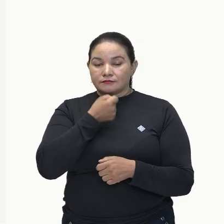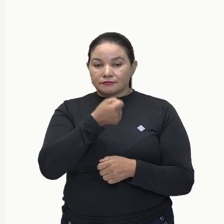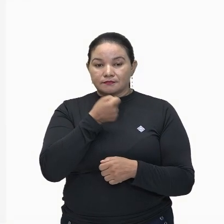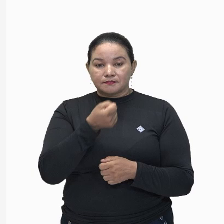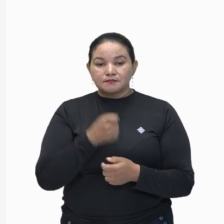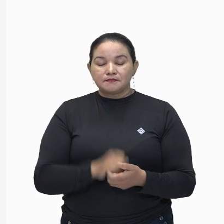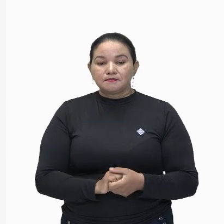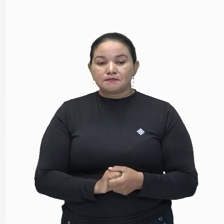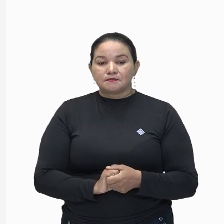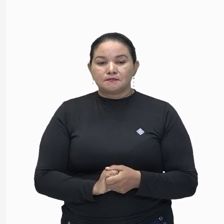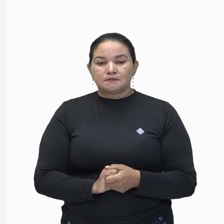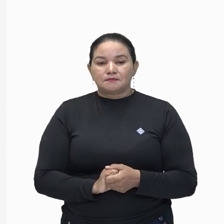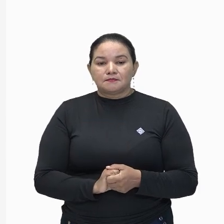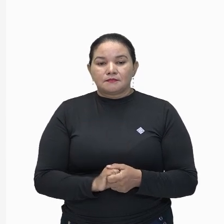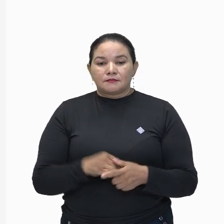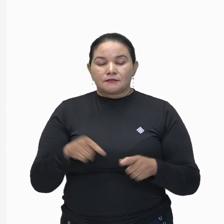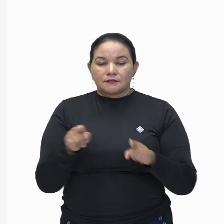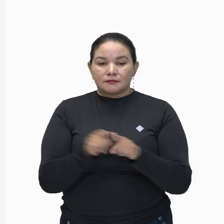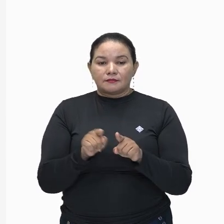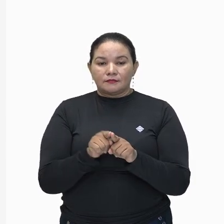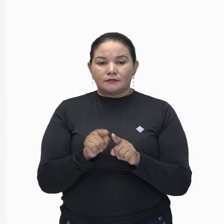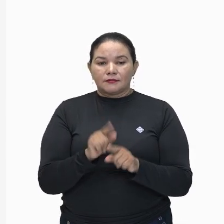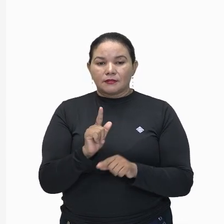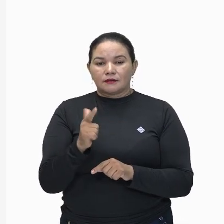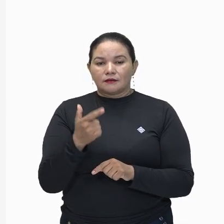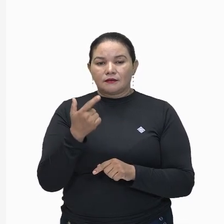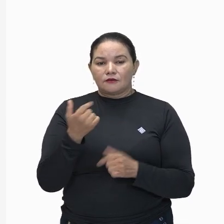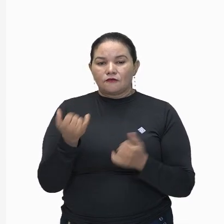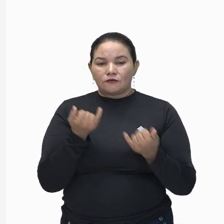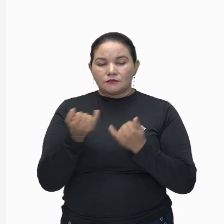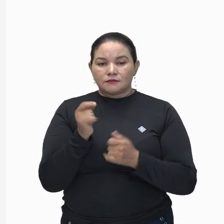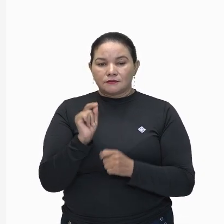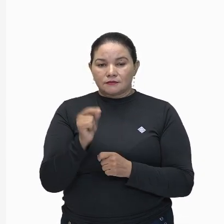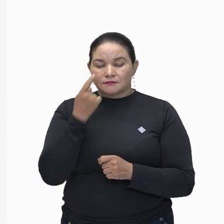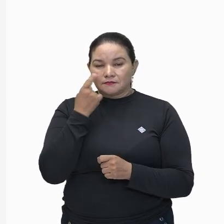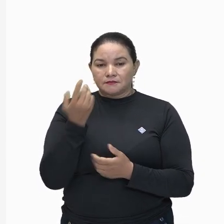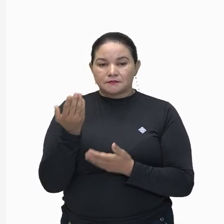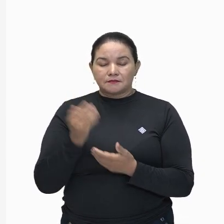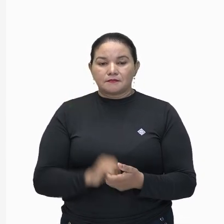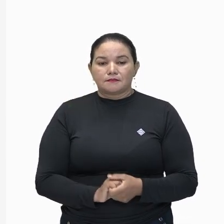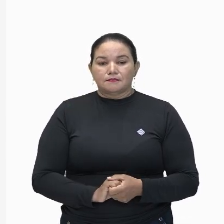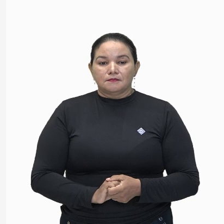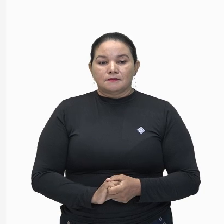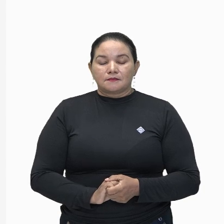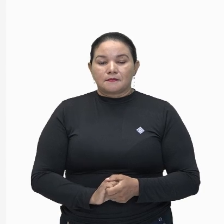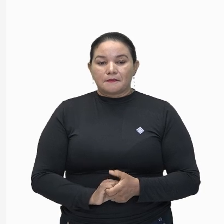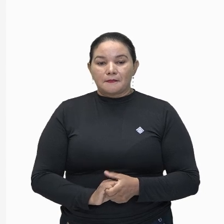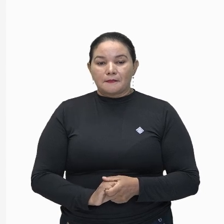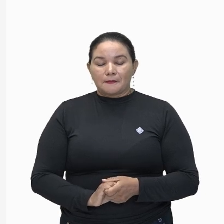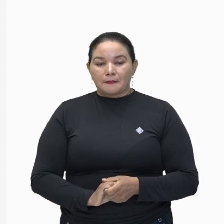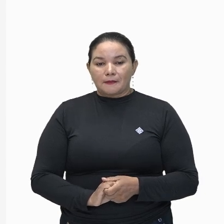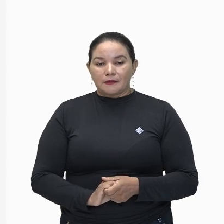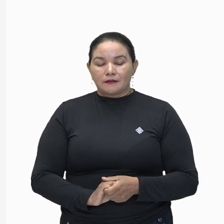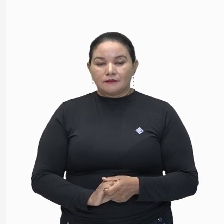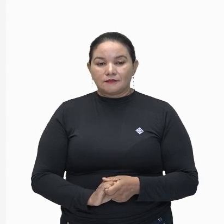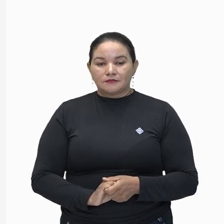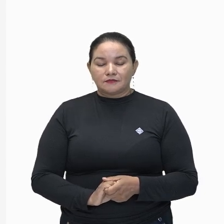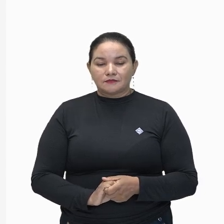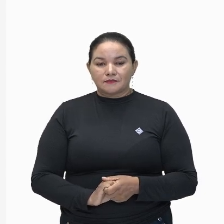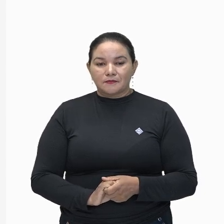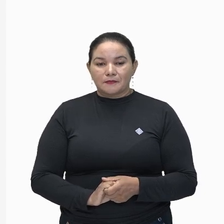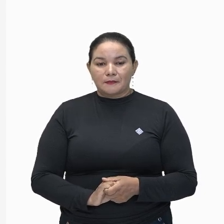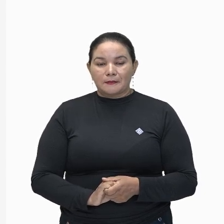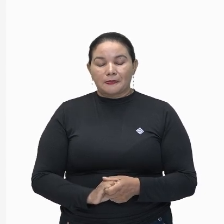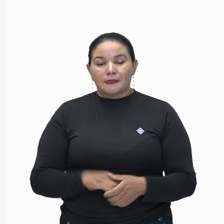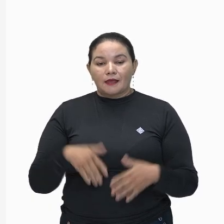reportagem que nós estamos abordando, ok? Muito bem, então vamos lá, prosseguindo as nossas informações. Falamos aqui então